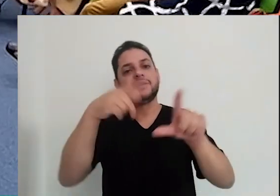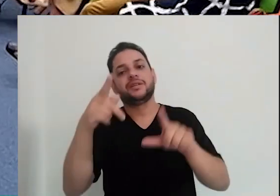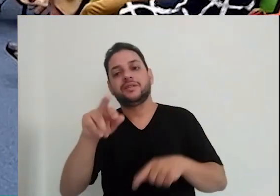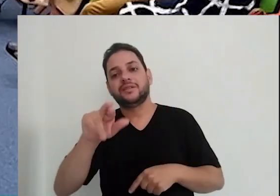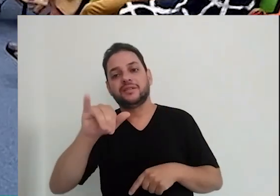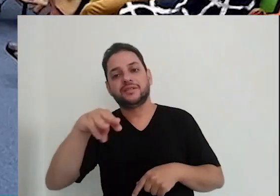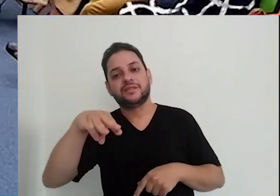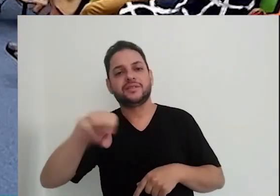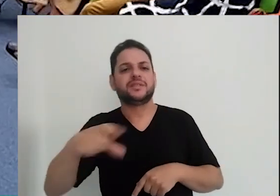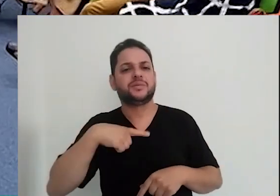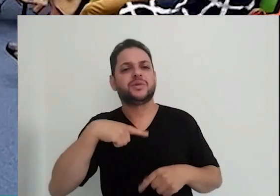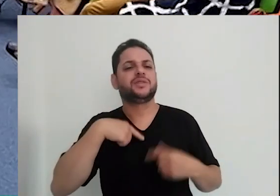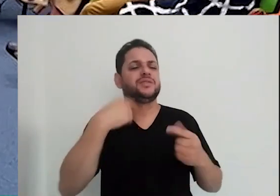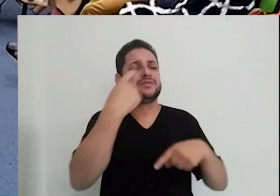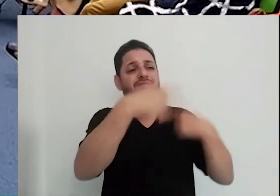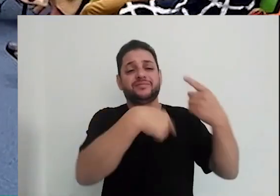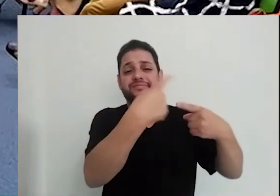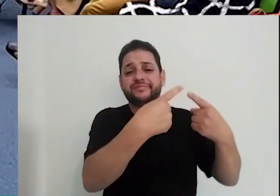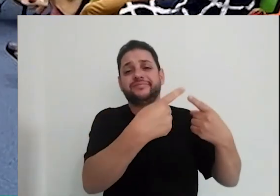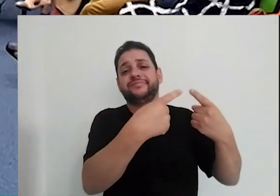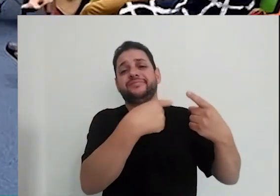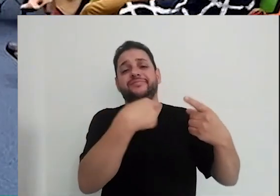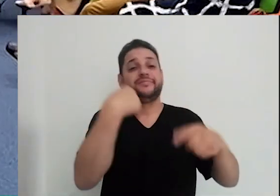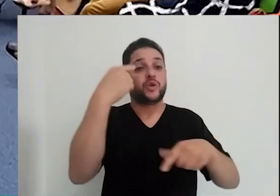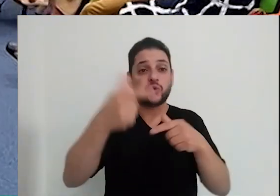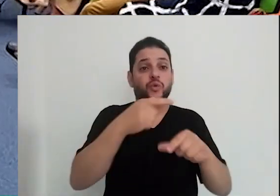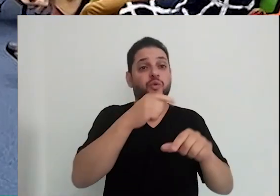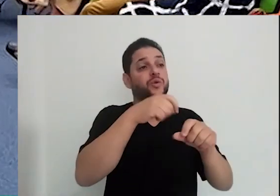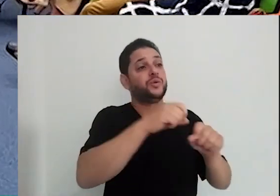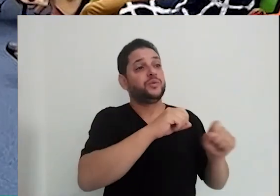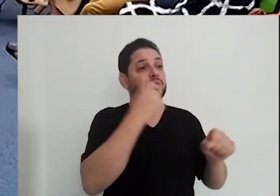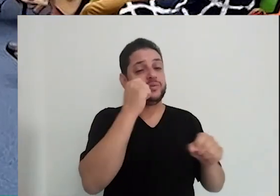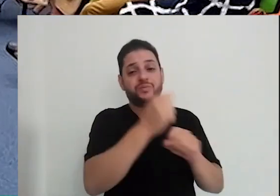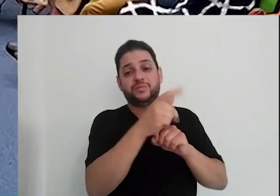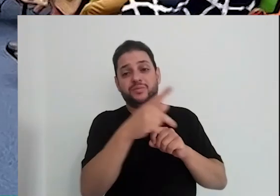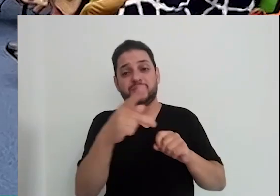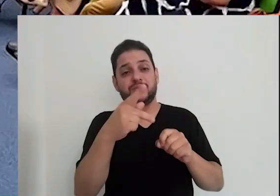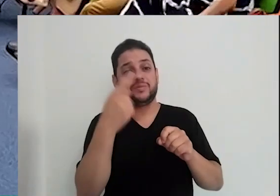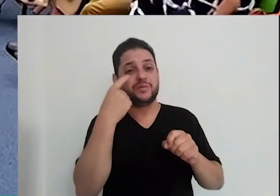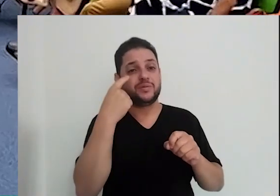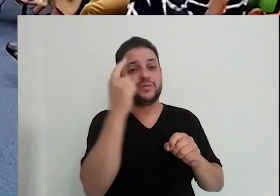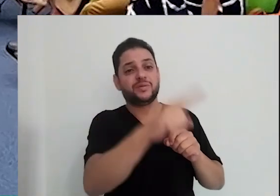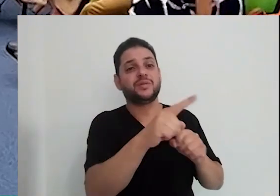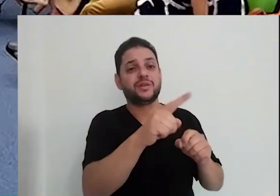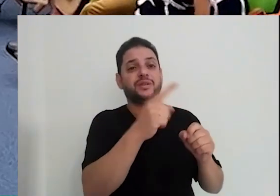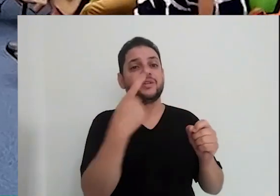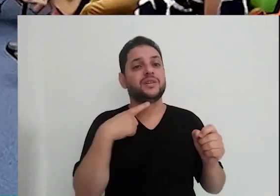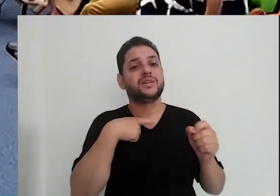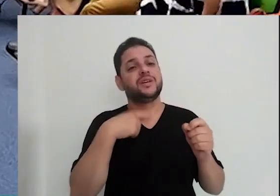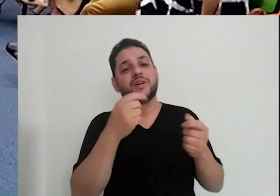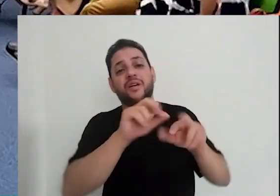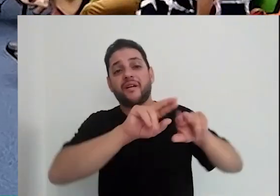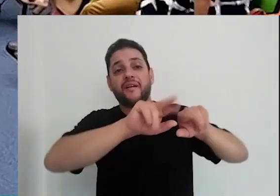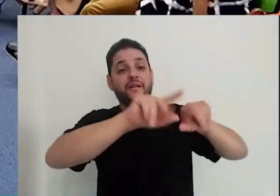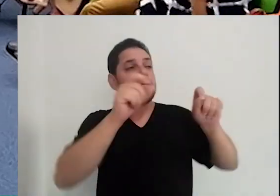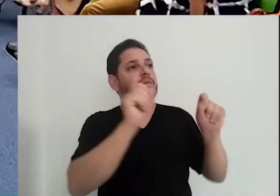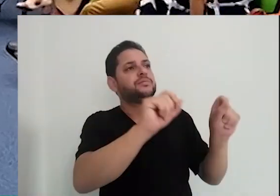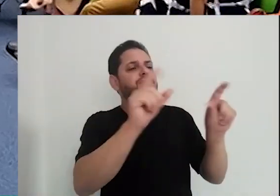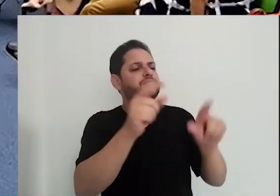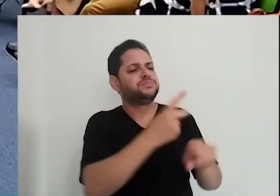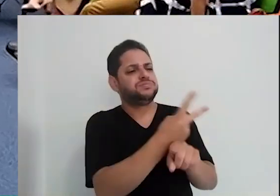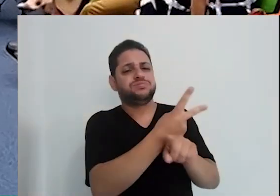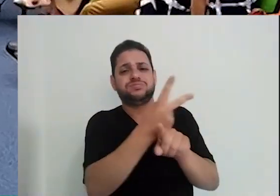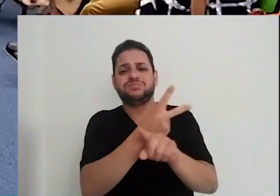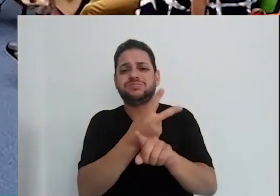edbo depois eu vou na na na na App eu parei de pagar mas tem a star Plus tem a não sei o que ah dá